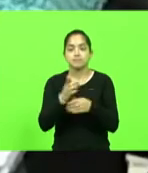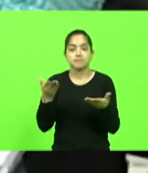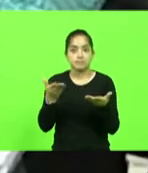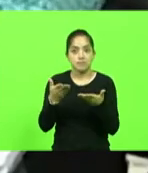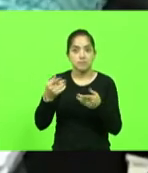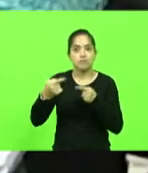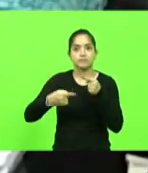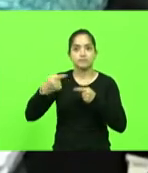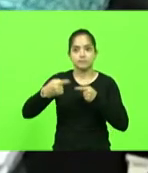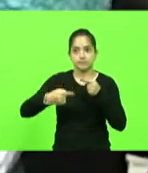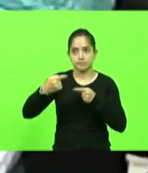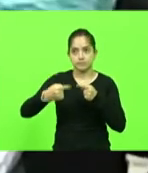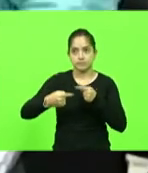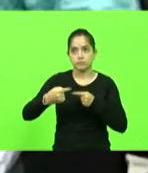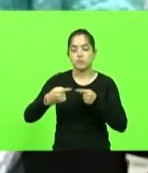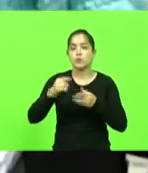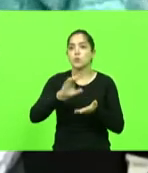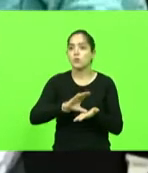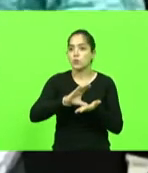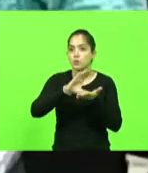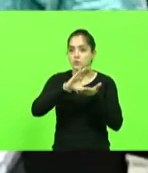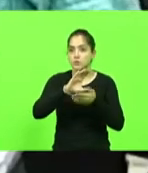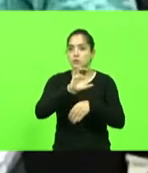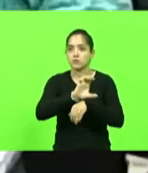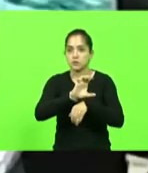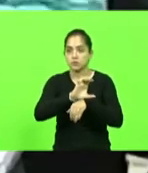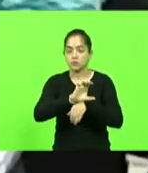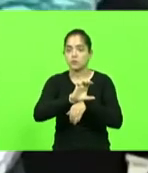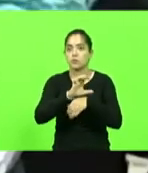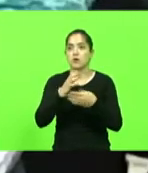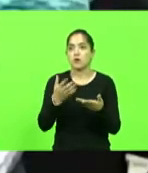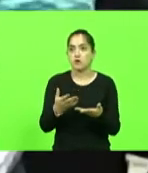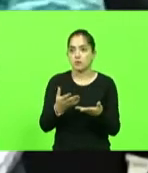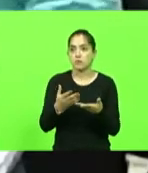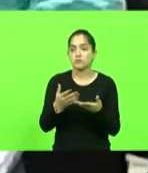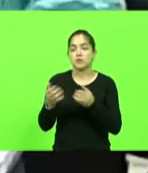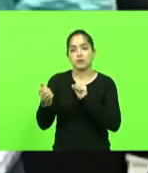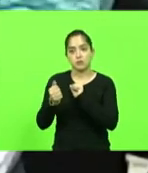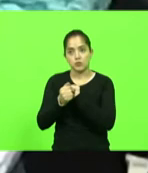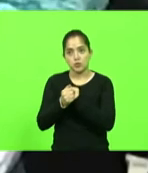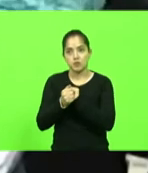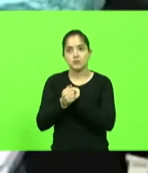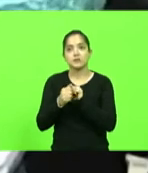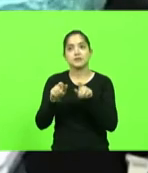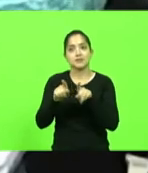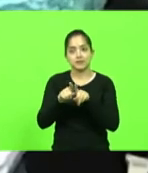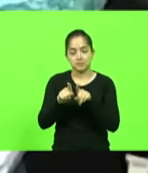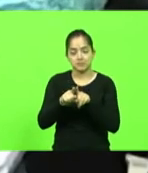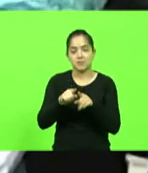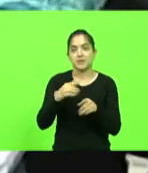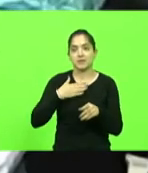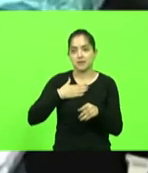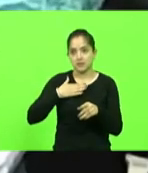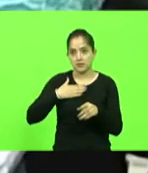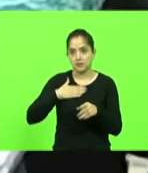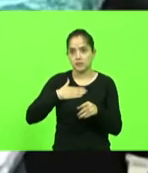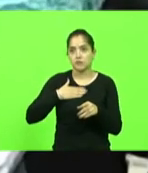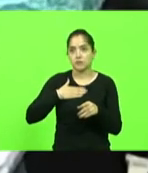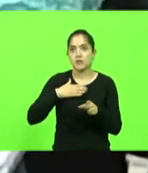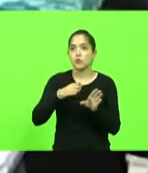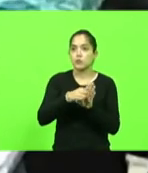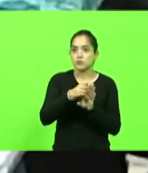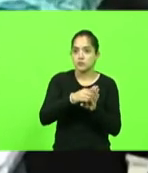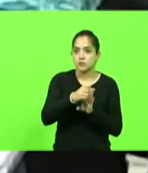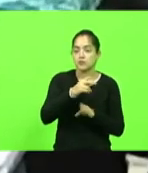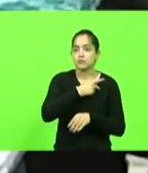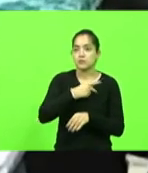discussão, né, com o Conselho Estadual de Assistência Social, nós, porque eu também estou conselheira do CEAS, né, inclusive